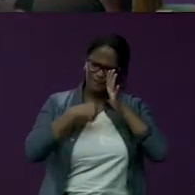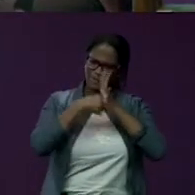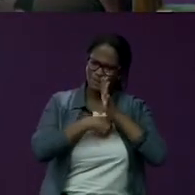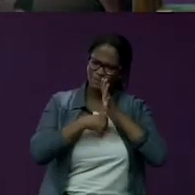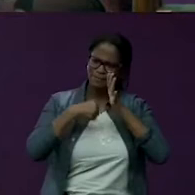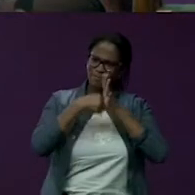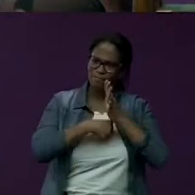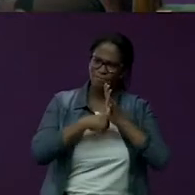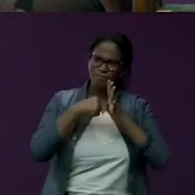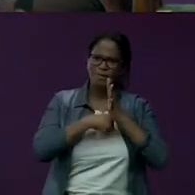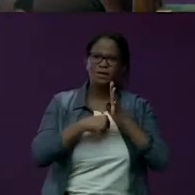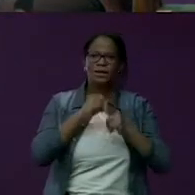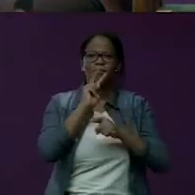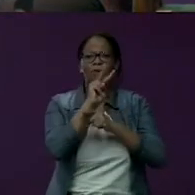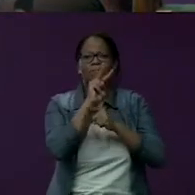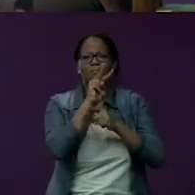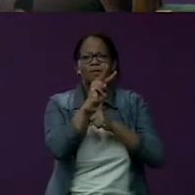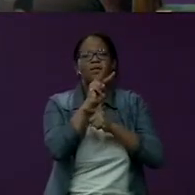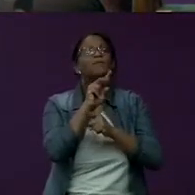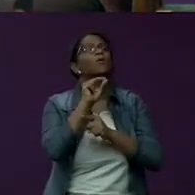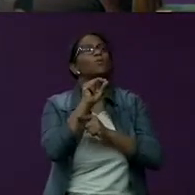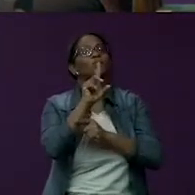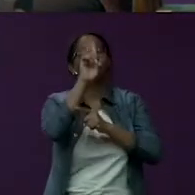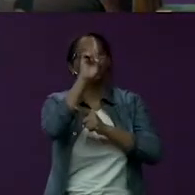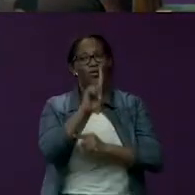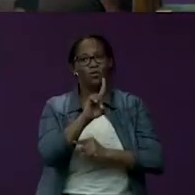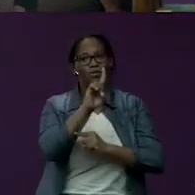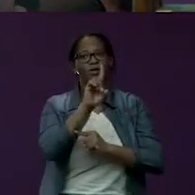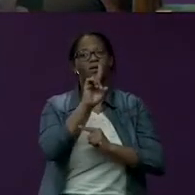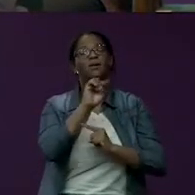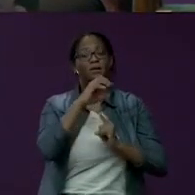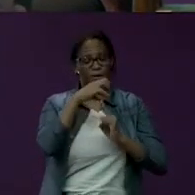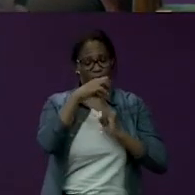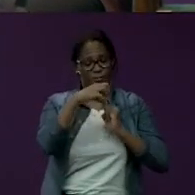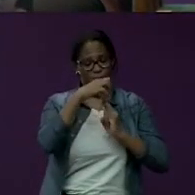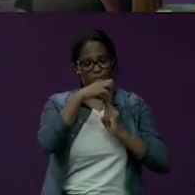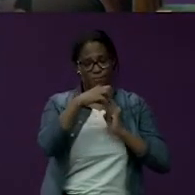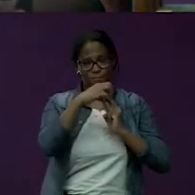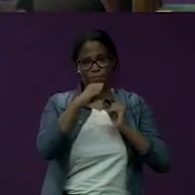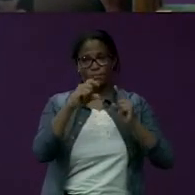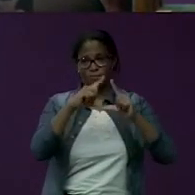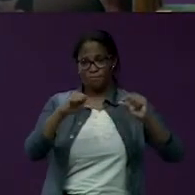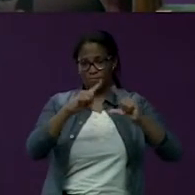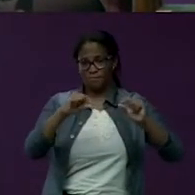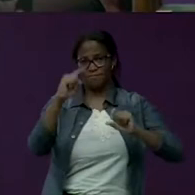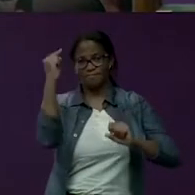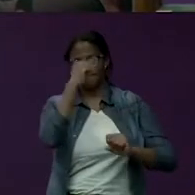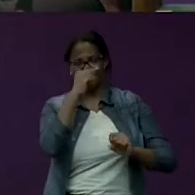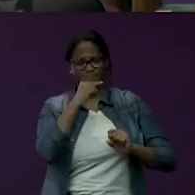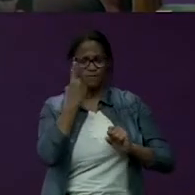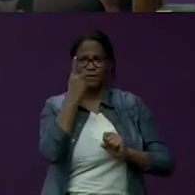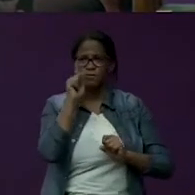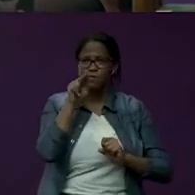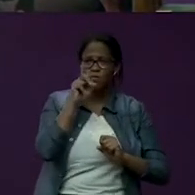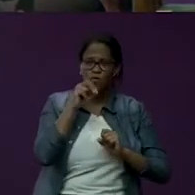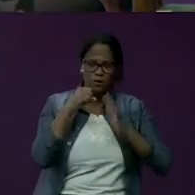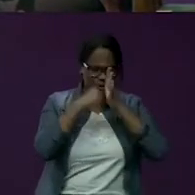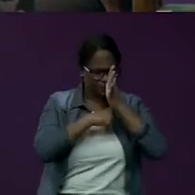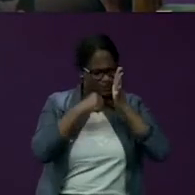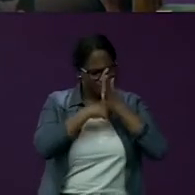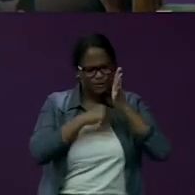para preservar a diretoria da Fiocruz Brasília, por exemplo, né? Foi um ano,